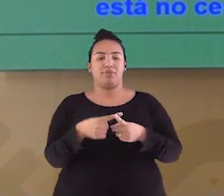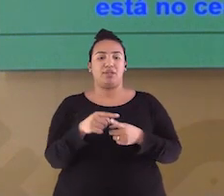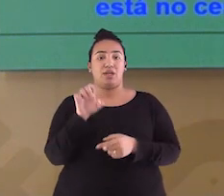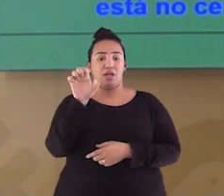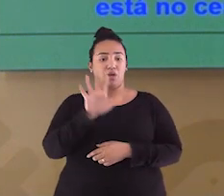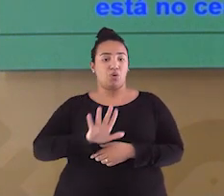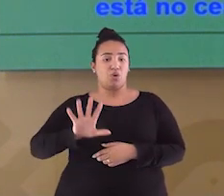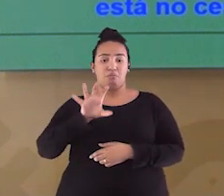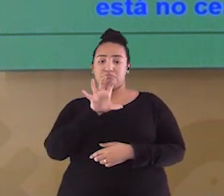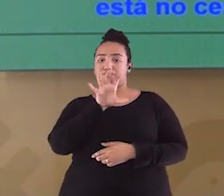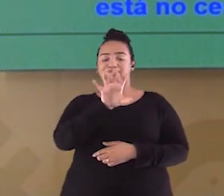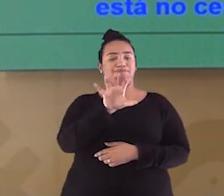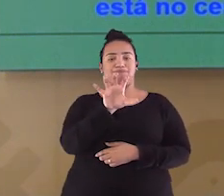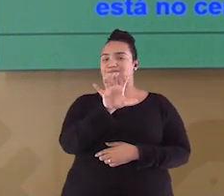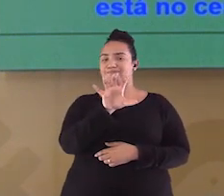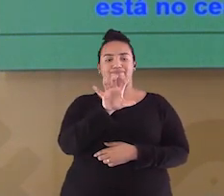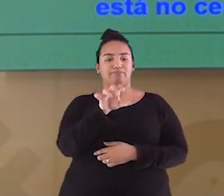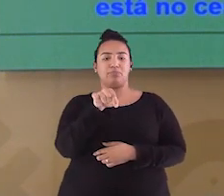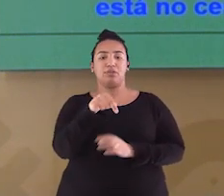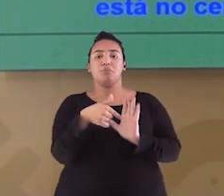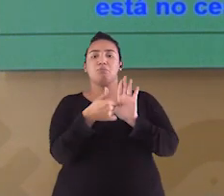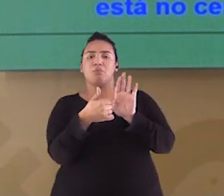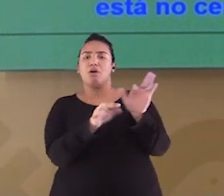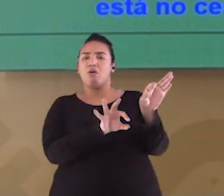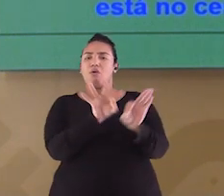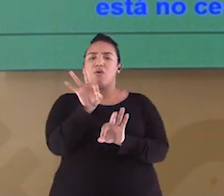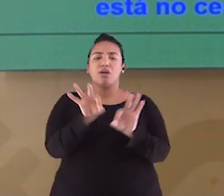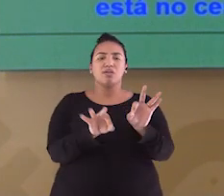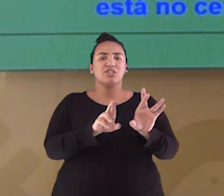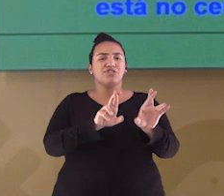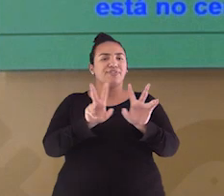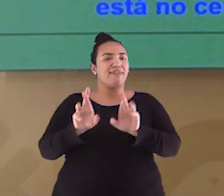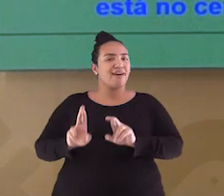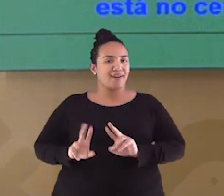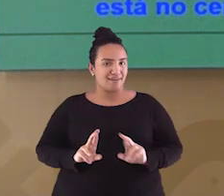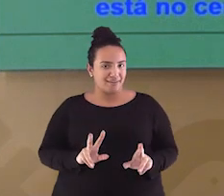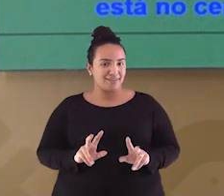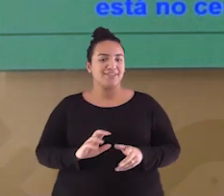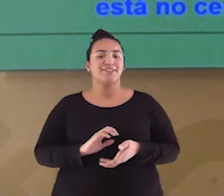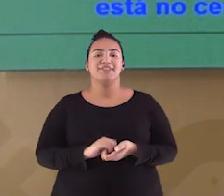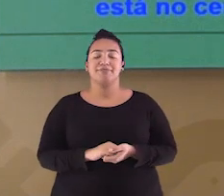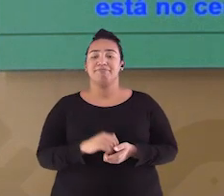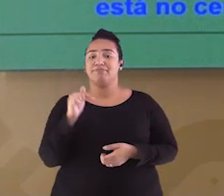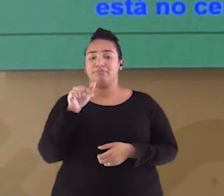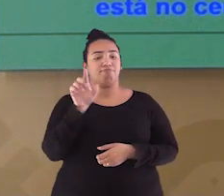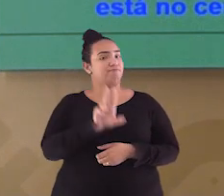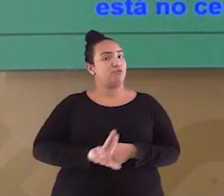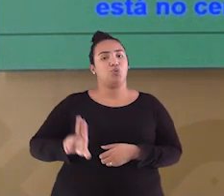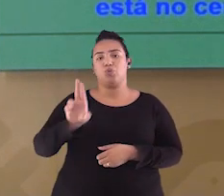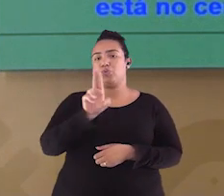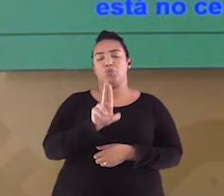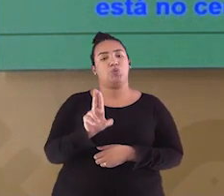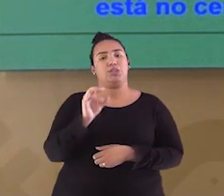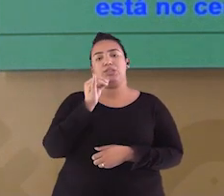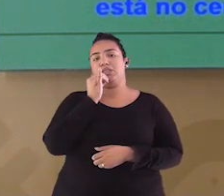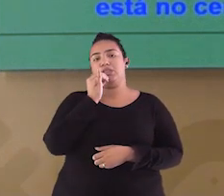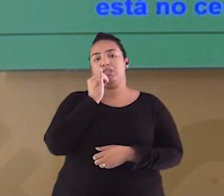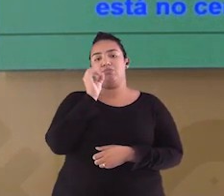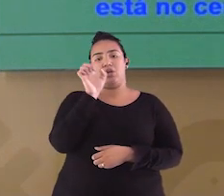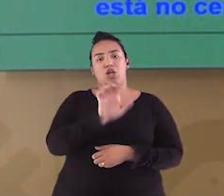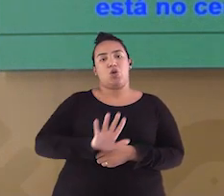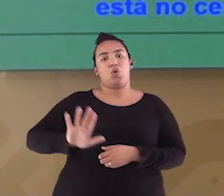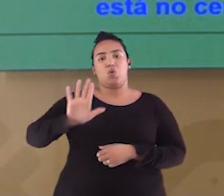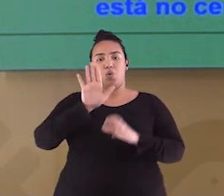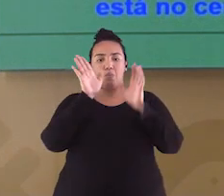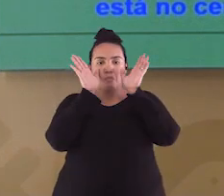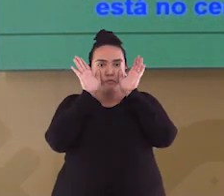centro, apresentando uma organização diferente dos continentes, não utilizando a maneira eurocêntrica de